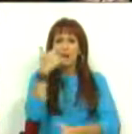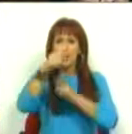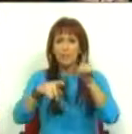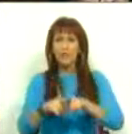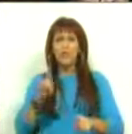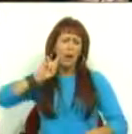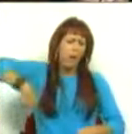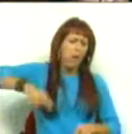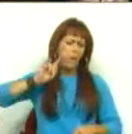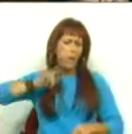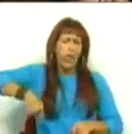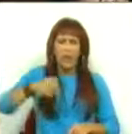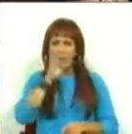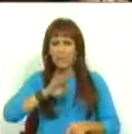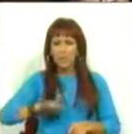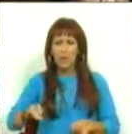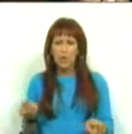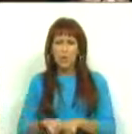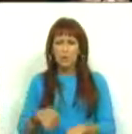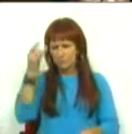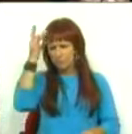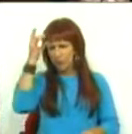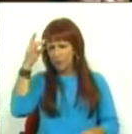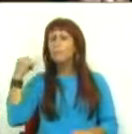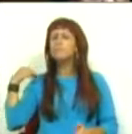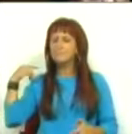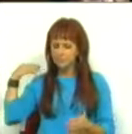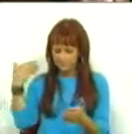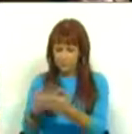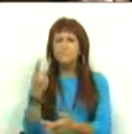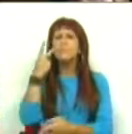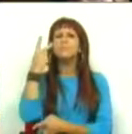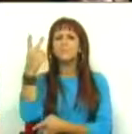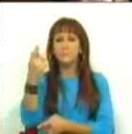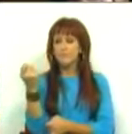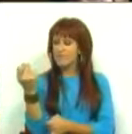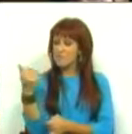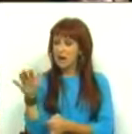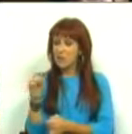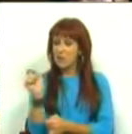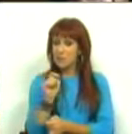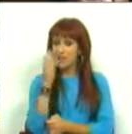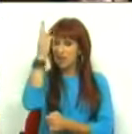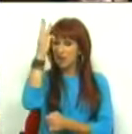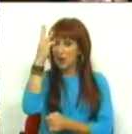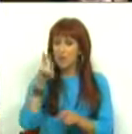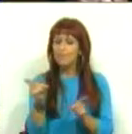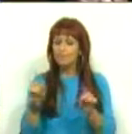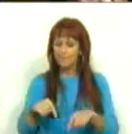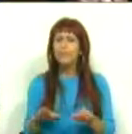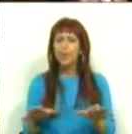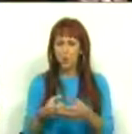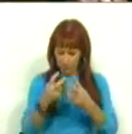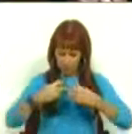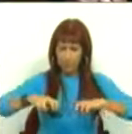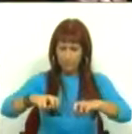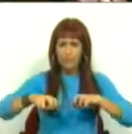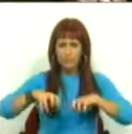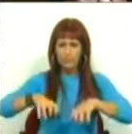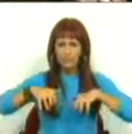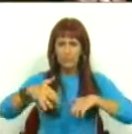para os incumprimentos e práticas fraudulentas que se vinham a verificar. Há pouco mais de 3 meses, também o grupo parlamentar